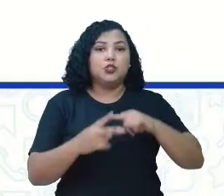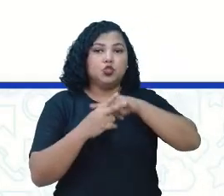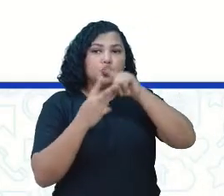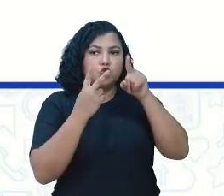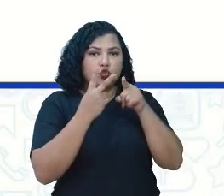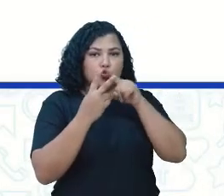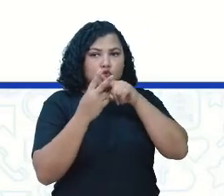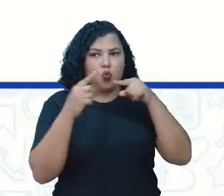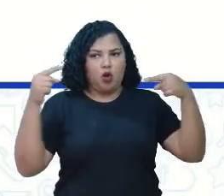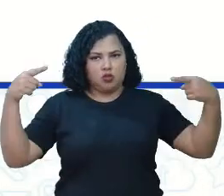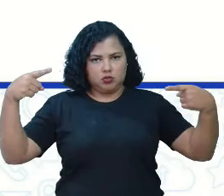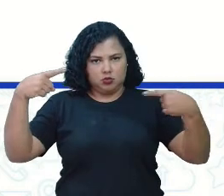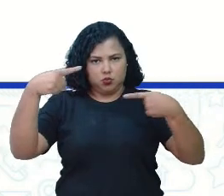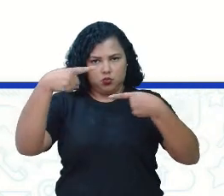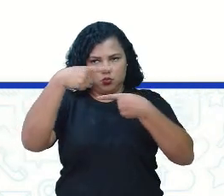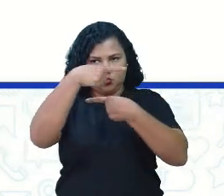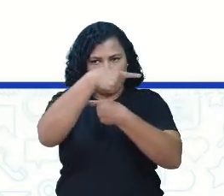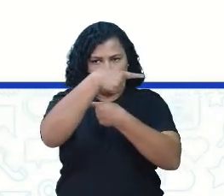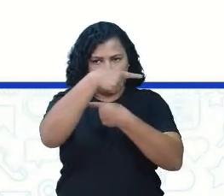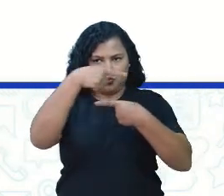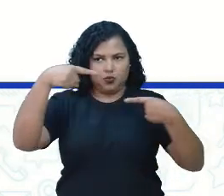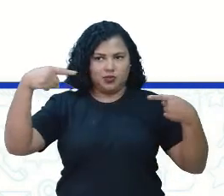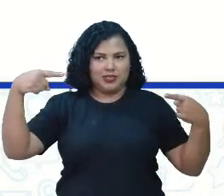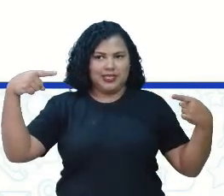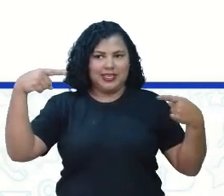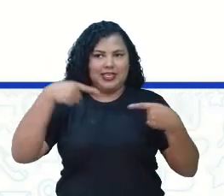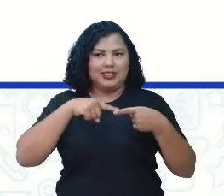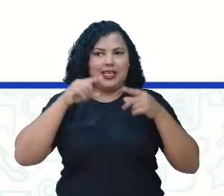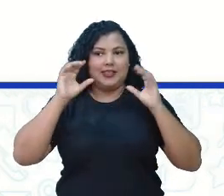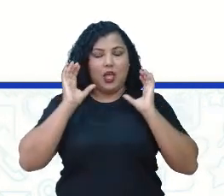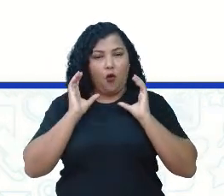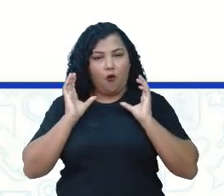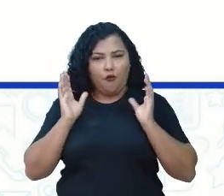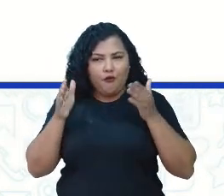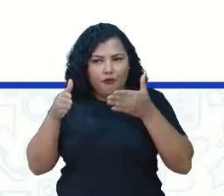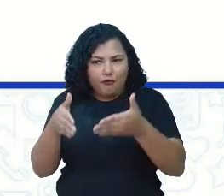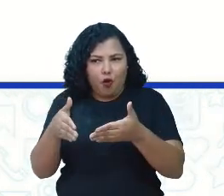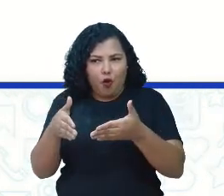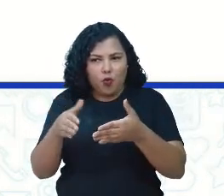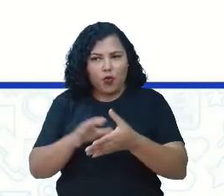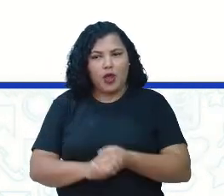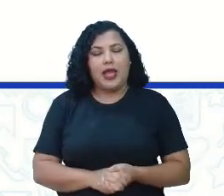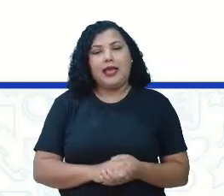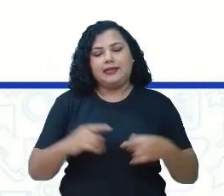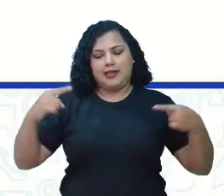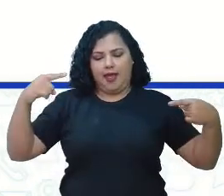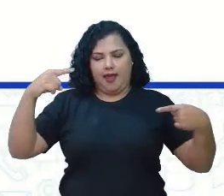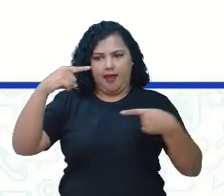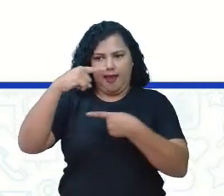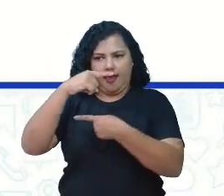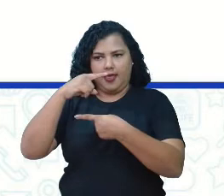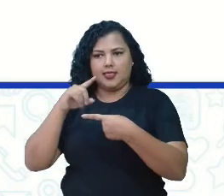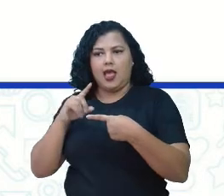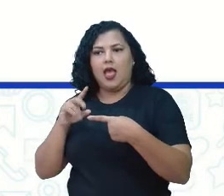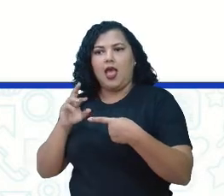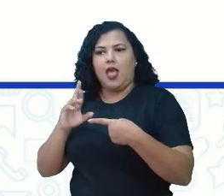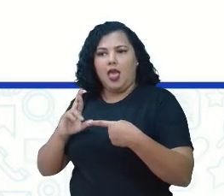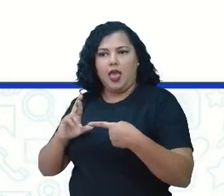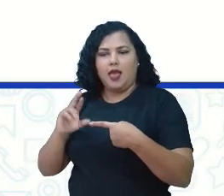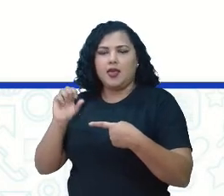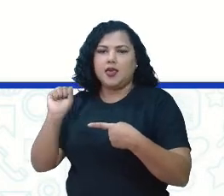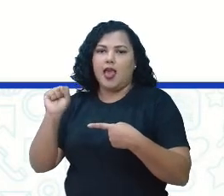paralelas, tá? Você pode notar aí que eu coloquei até um holofote, certo? Na reta R e na reta S, elas são